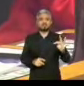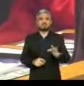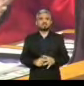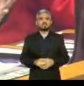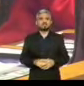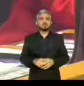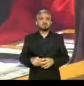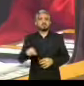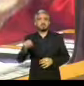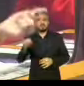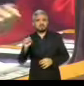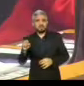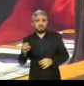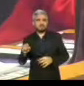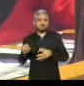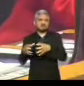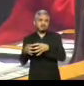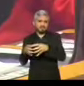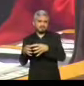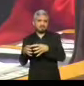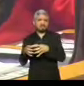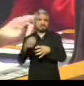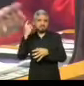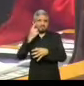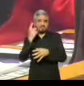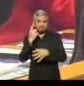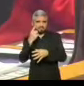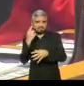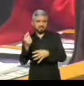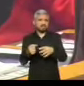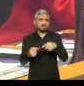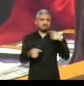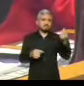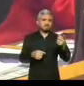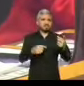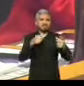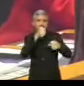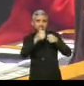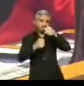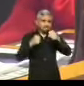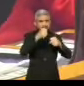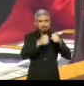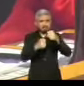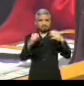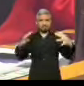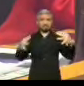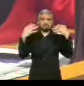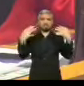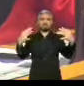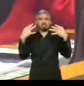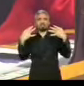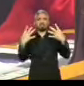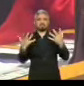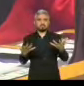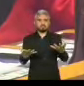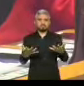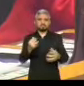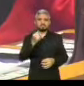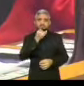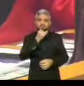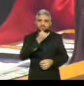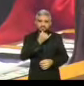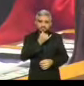é deputado, outra hora ele é boxeador, para chamar atenção. Então, gente, é uma tristeza a gente